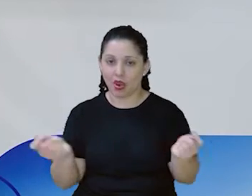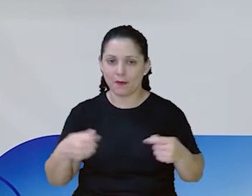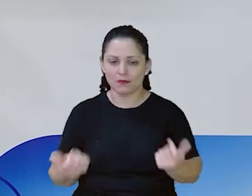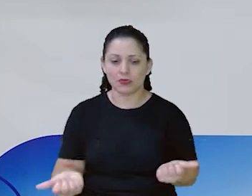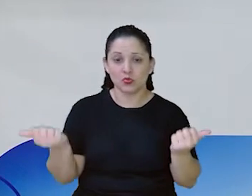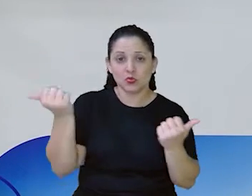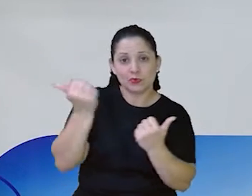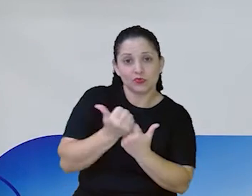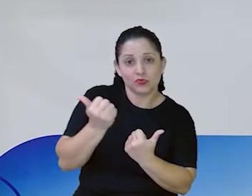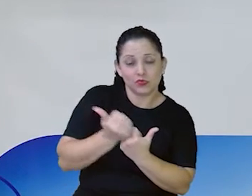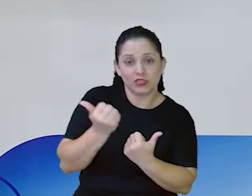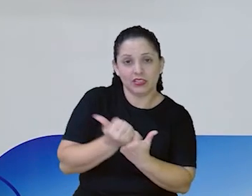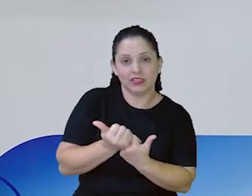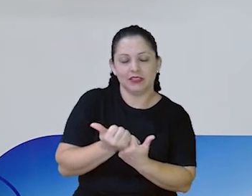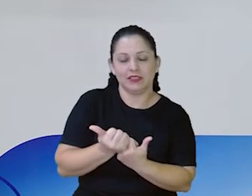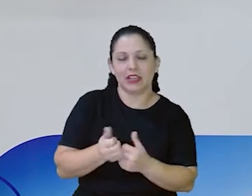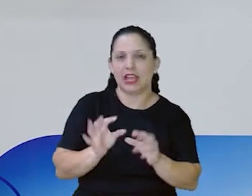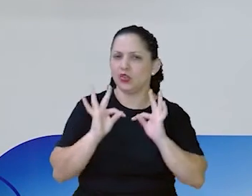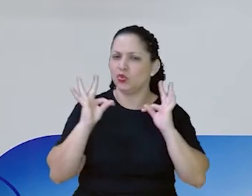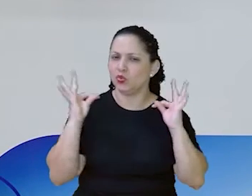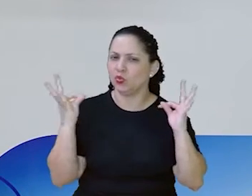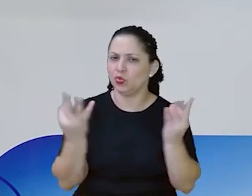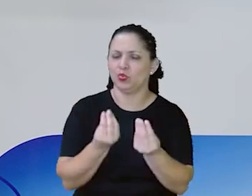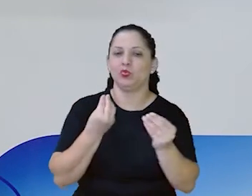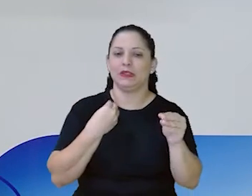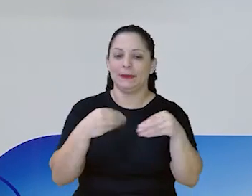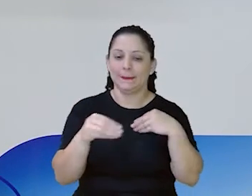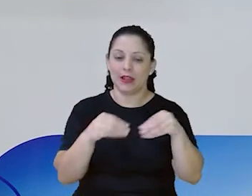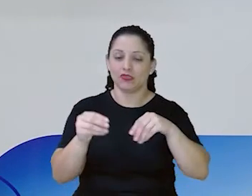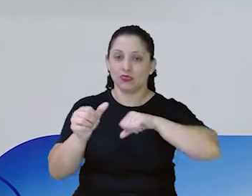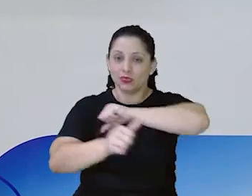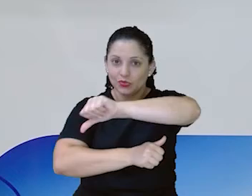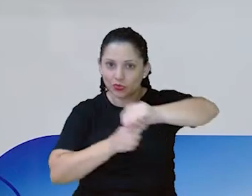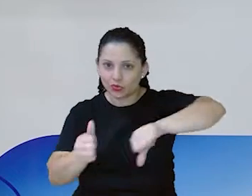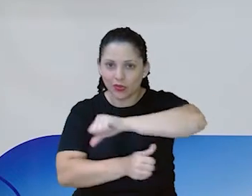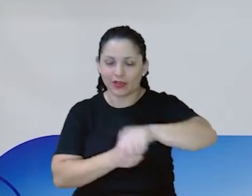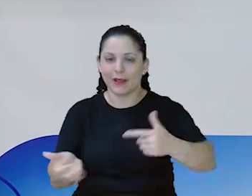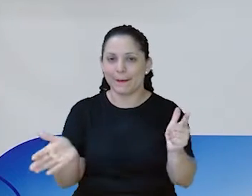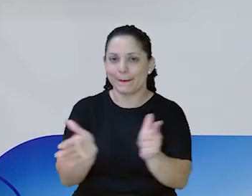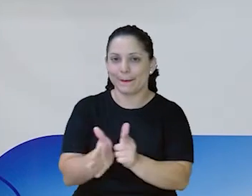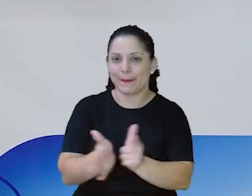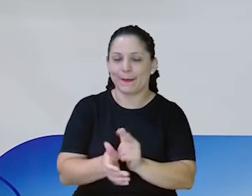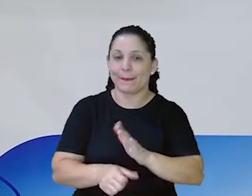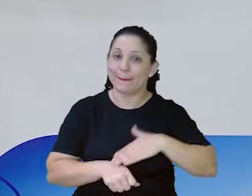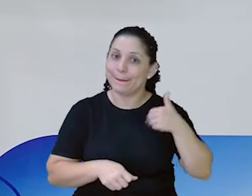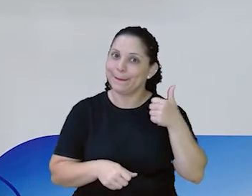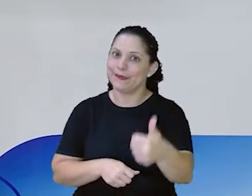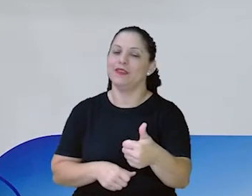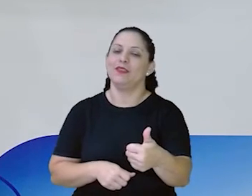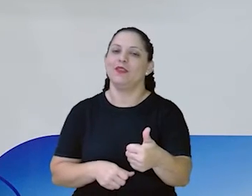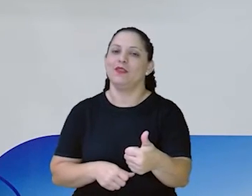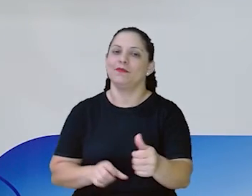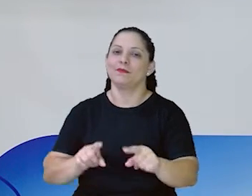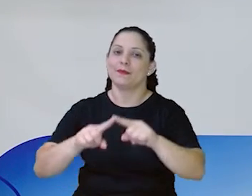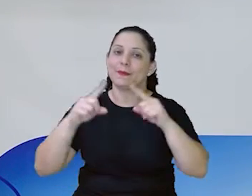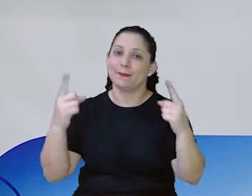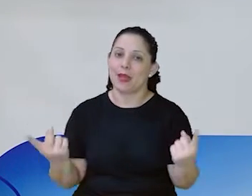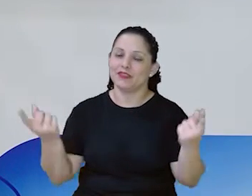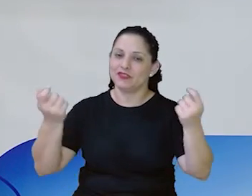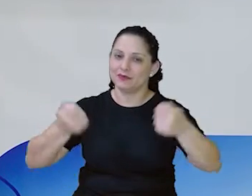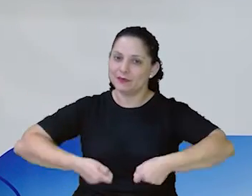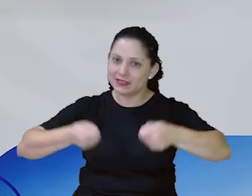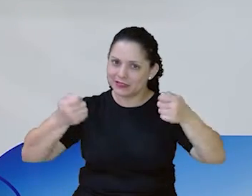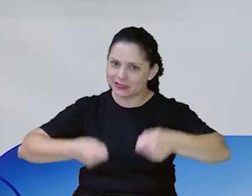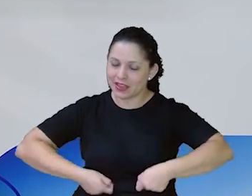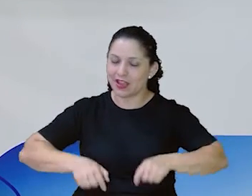substituir todas, né, que são de plástico por papel, a gente teria um certo benefício, mas também precisa,